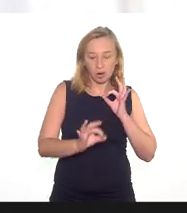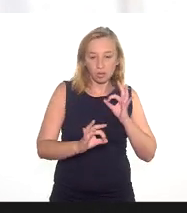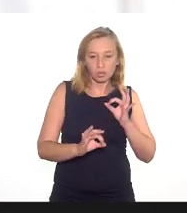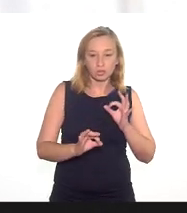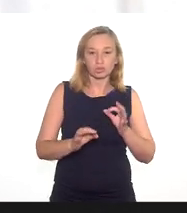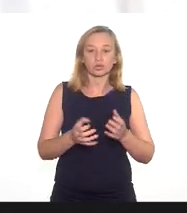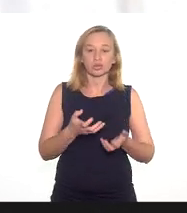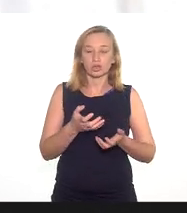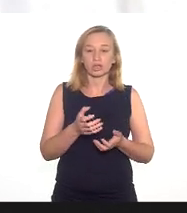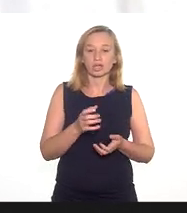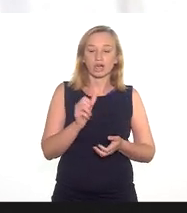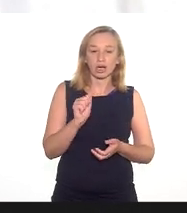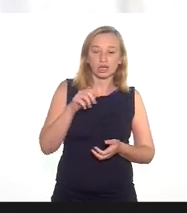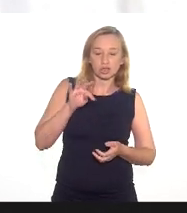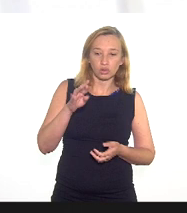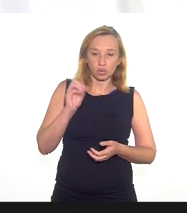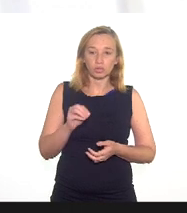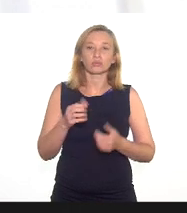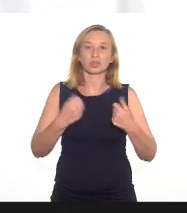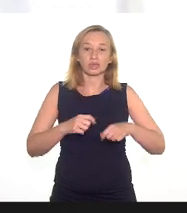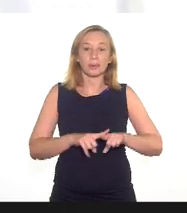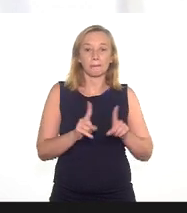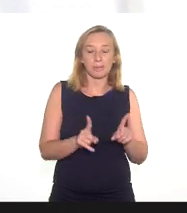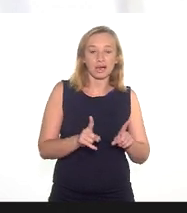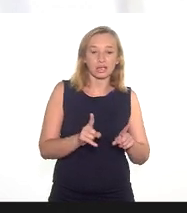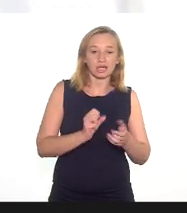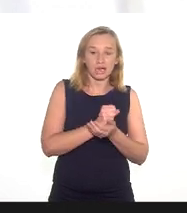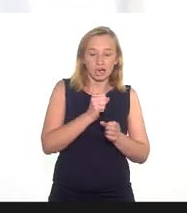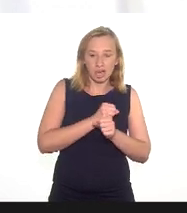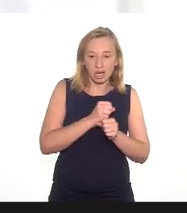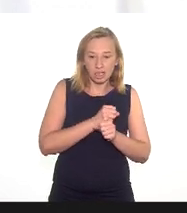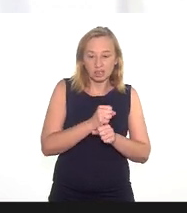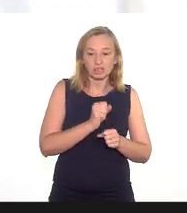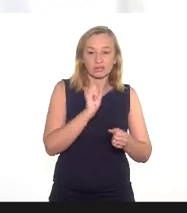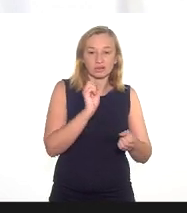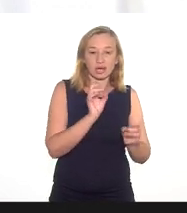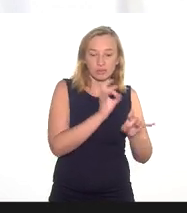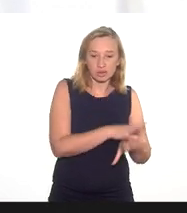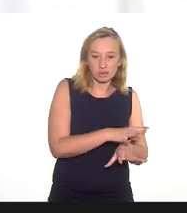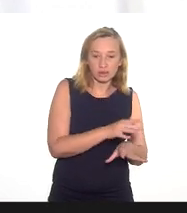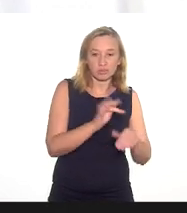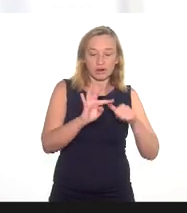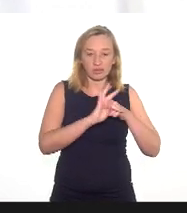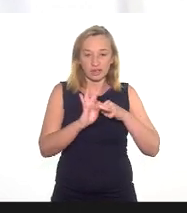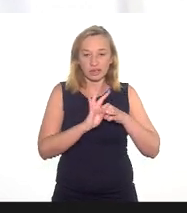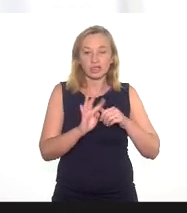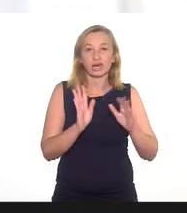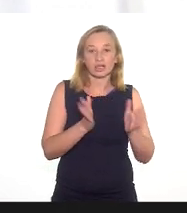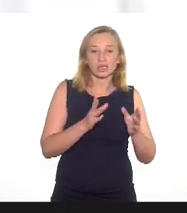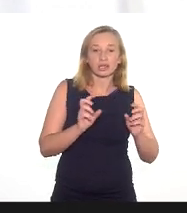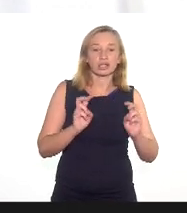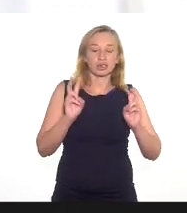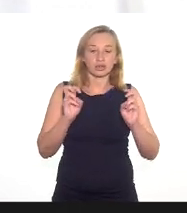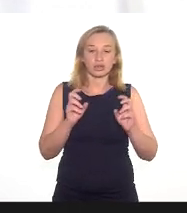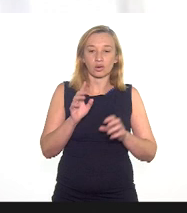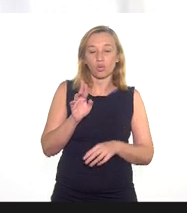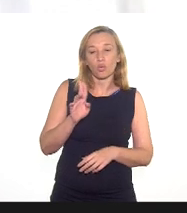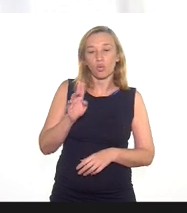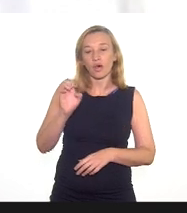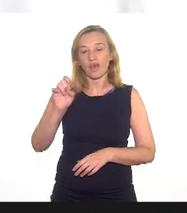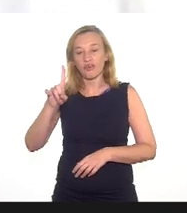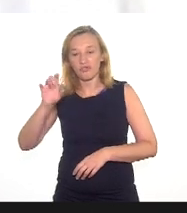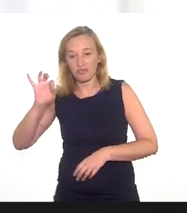que Antônio Sarlo precisa, mas por muitos anos Antônio Sarlo foi deixado de lado pela FATEC. Até que se sane essa questão, o ENF